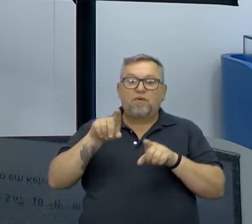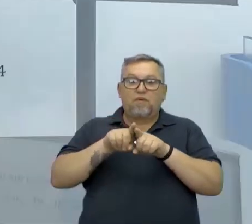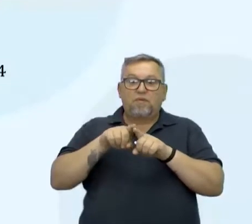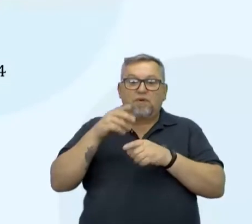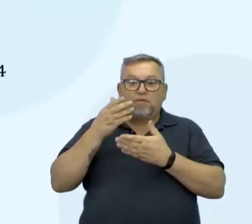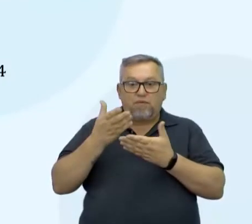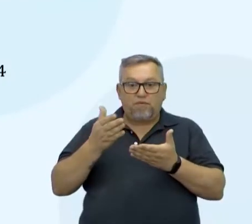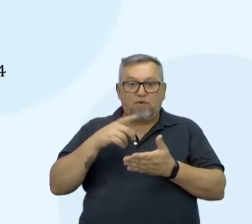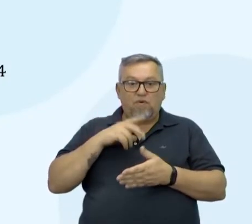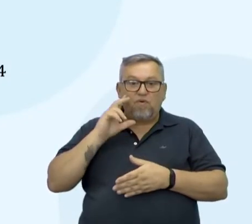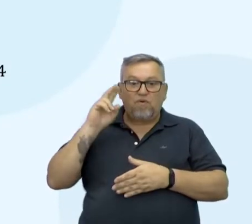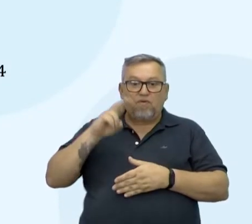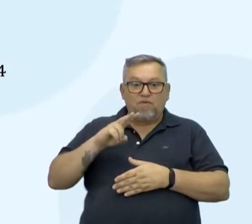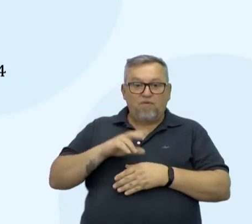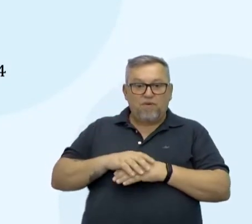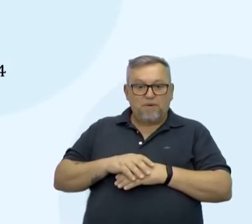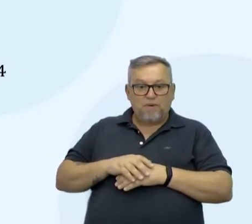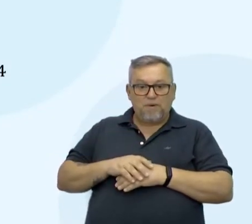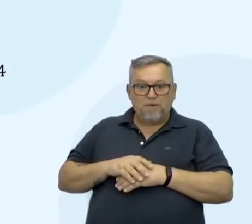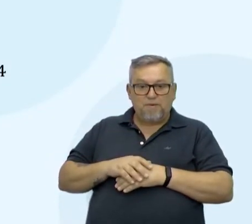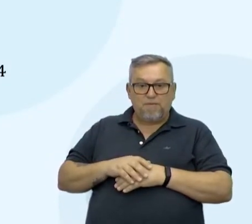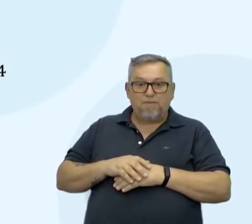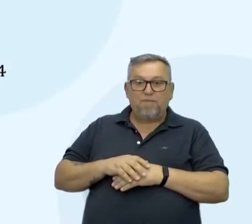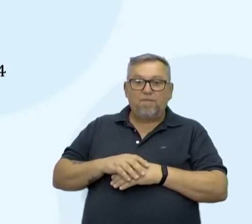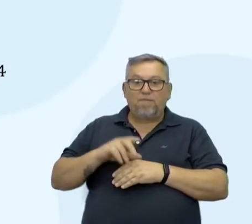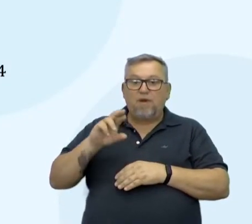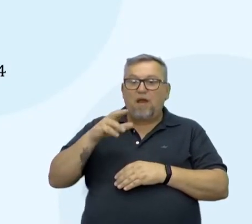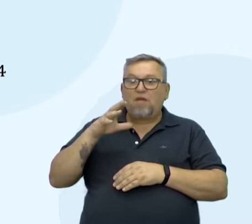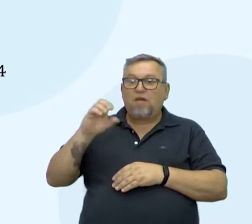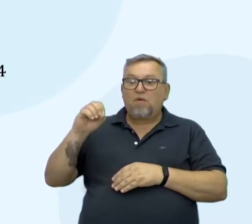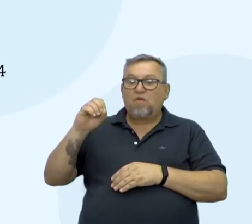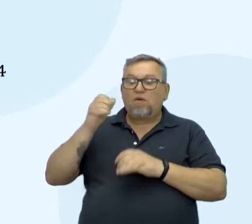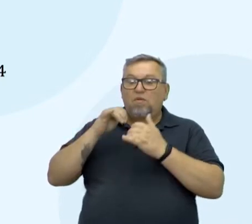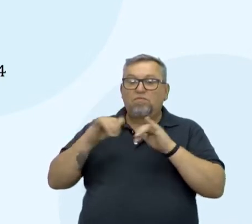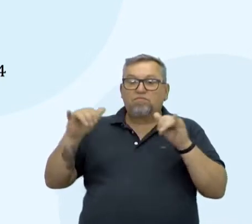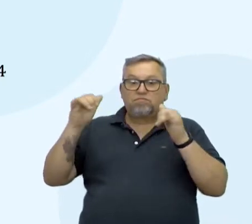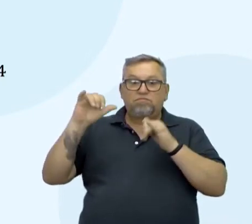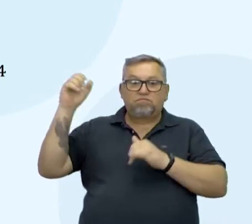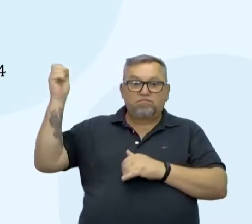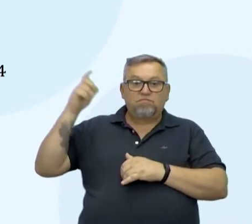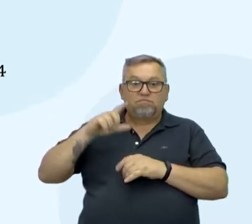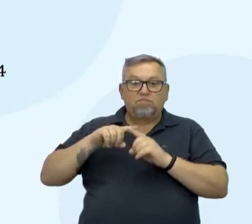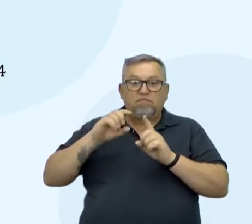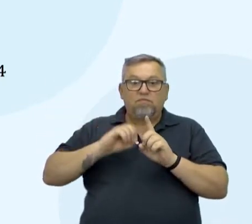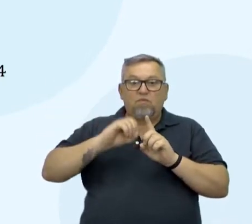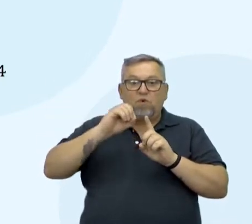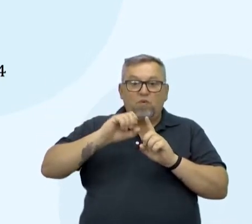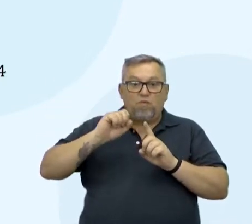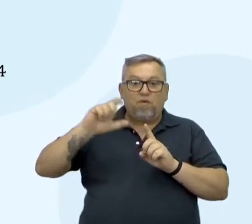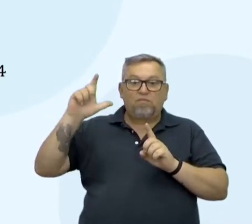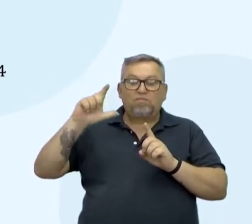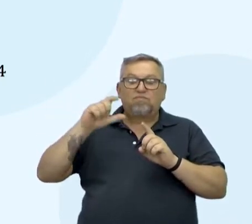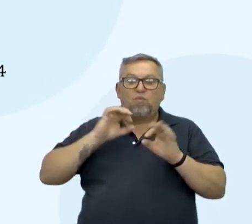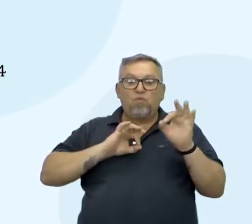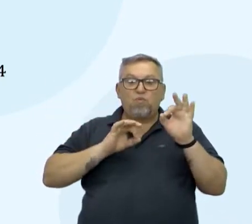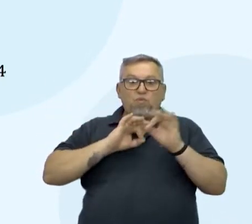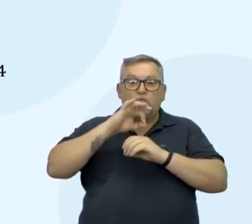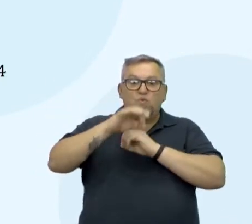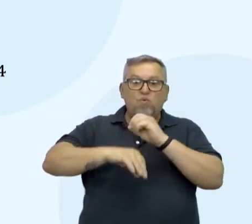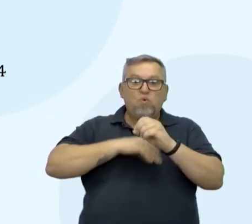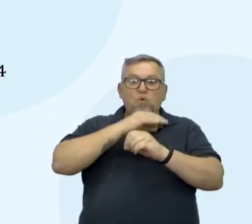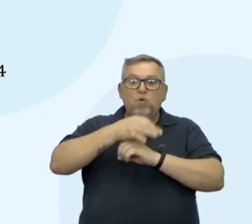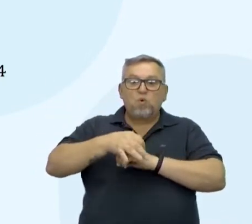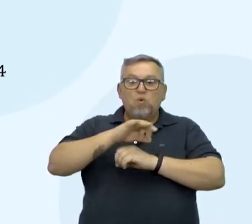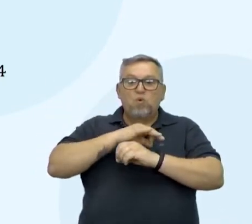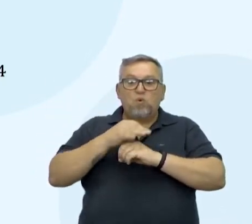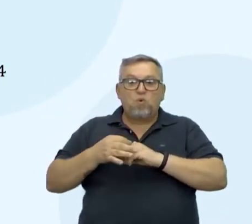ó. Partículas carregadas emitem radiação eletromagnética. Maior temperatura, maior grau de agitação. Comentei com vocês,